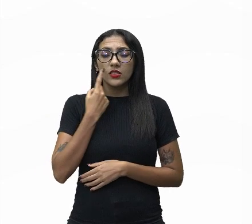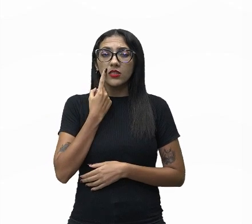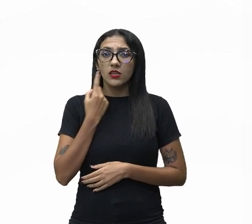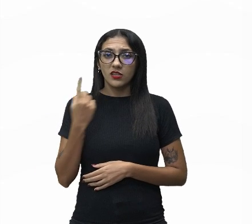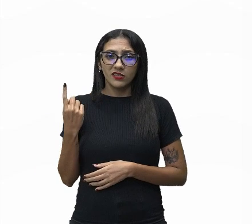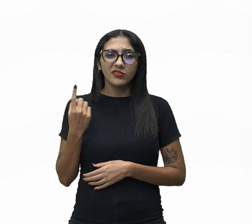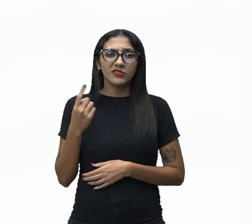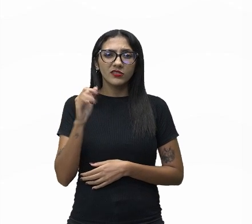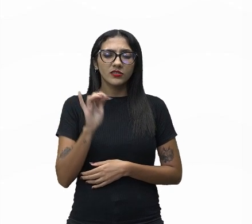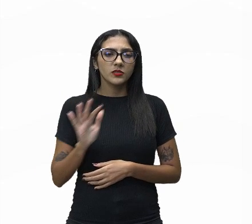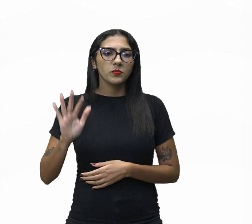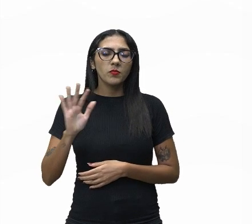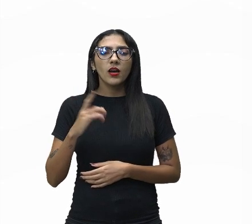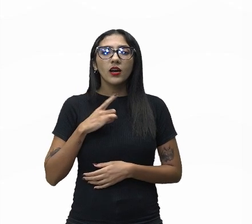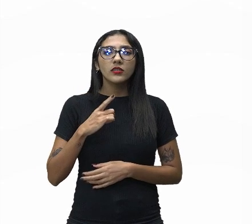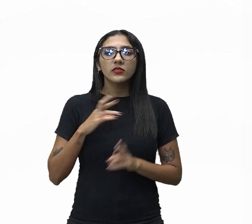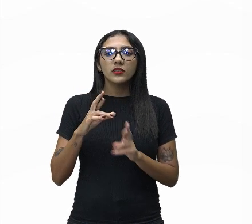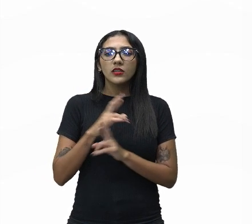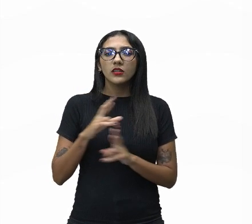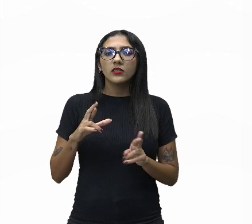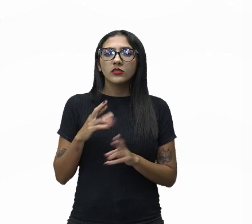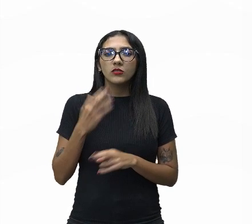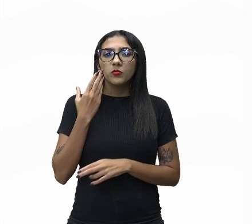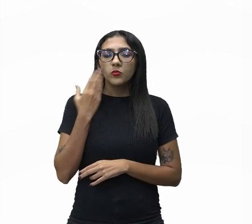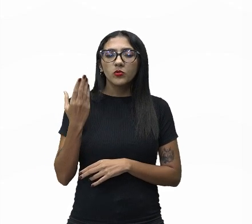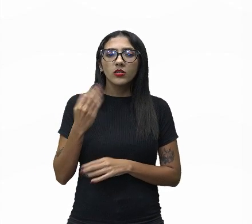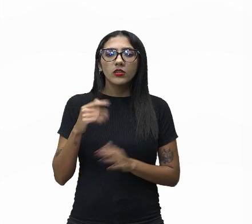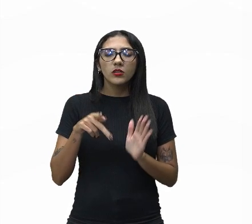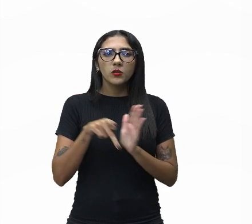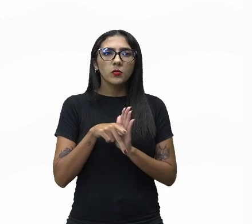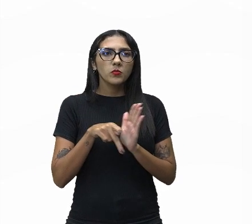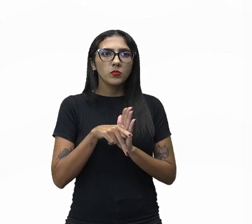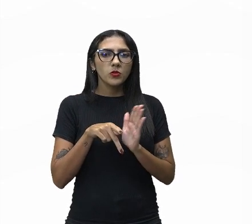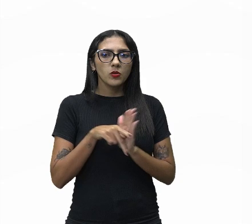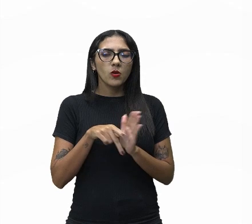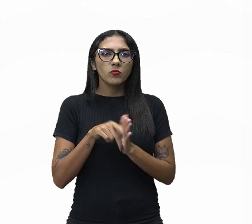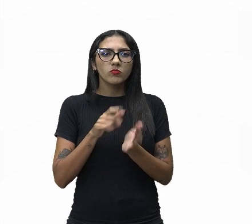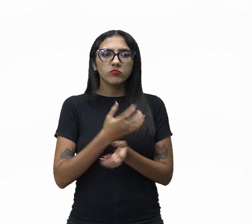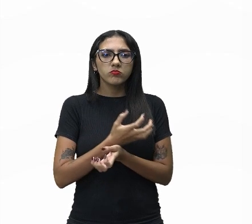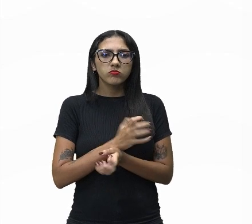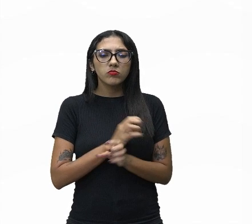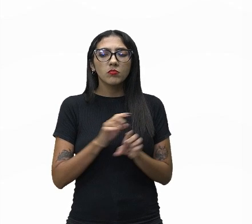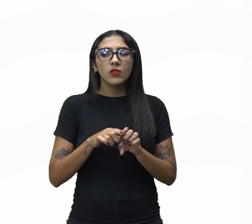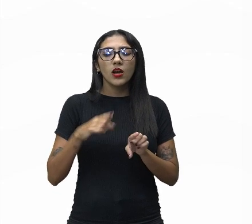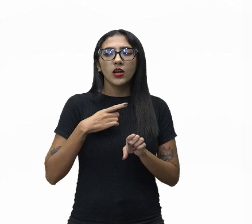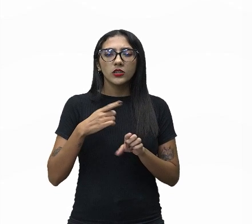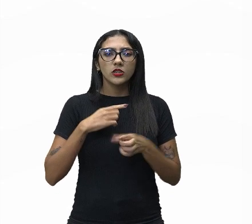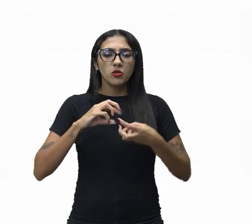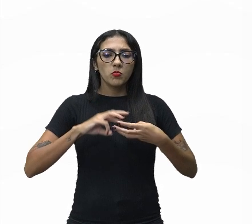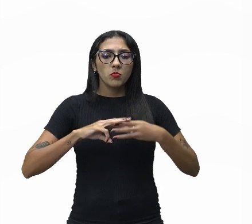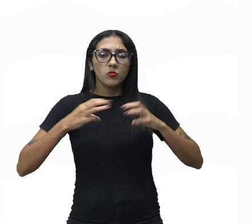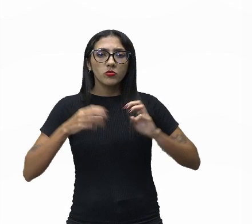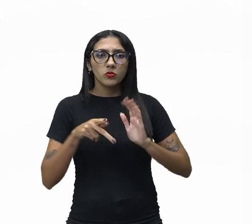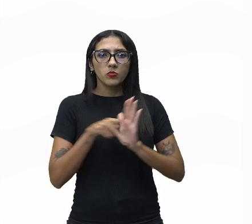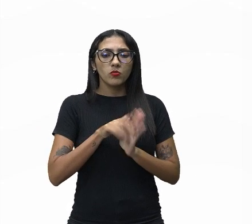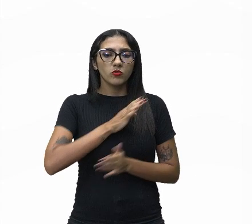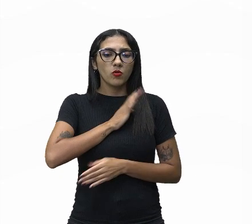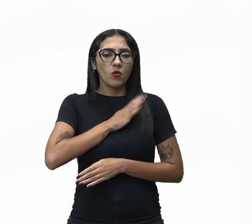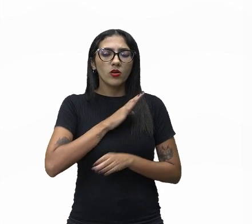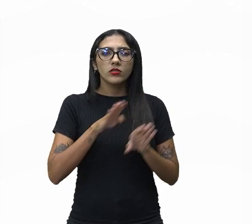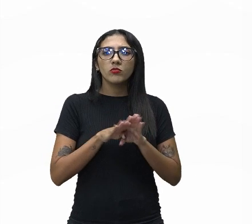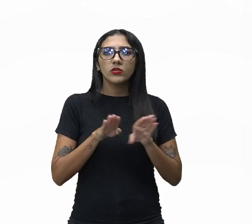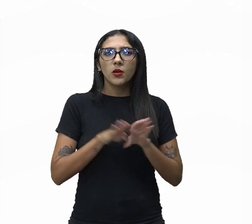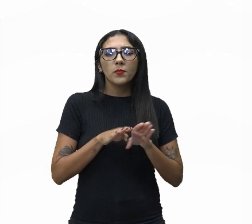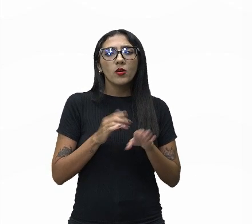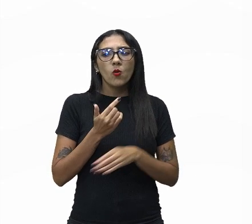imagem está relacionado com o músculo esquelético. Né, mas tem o músculo cardíaco e o músculo liso. Né?